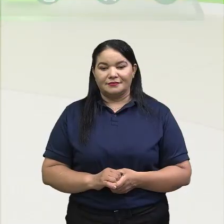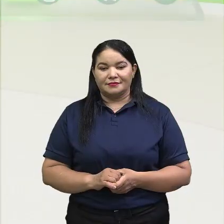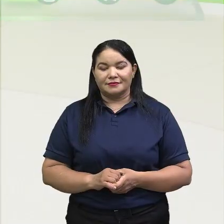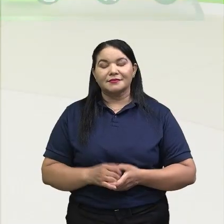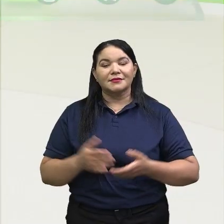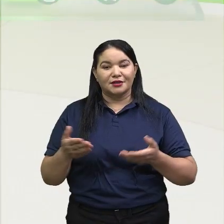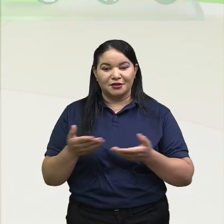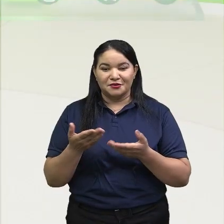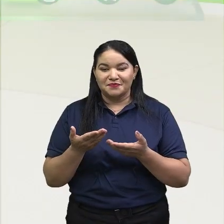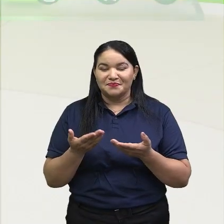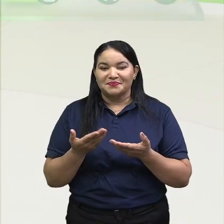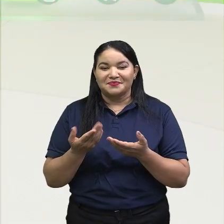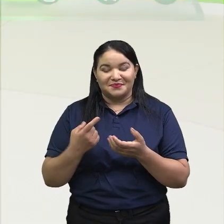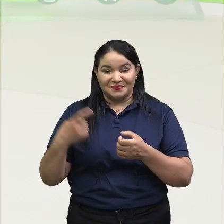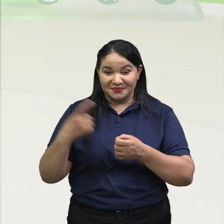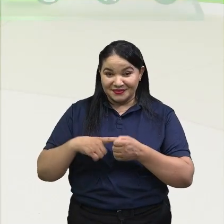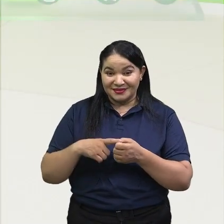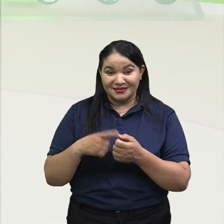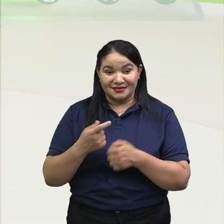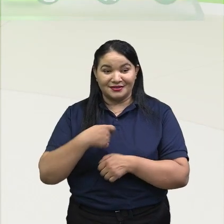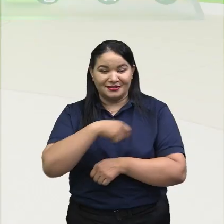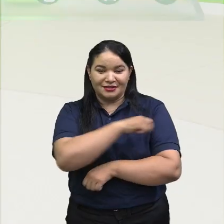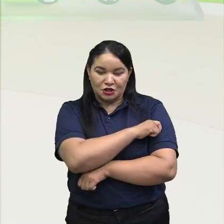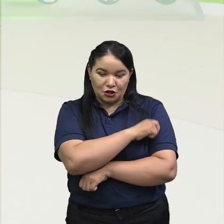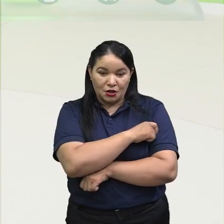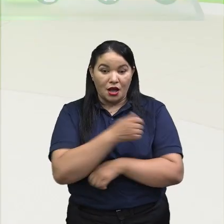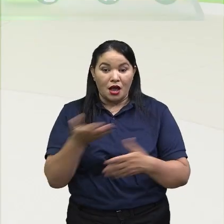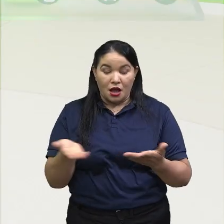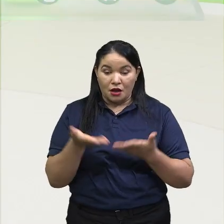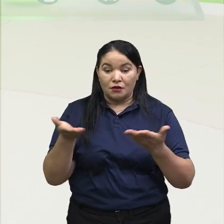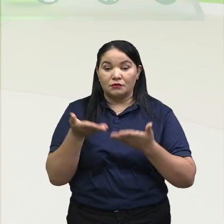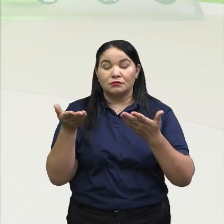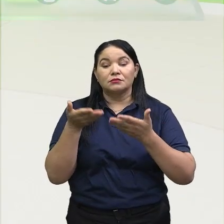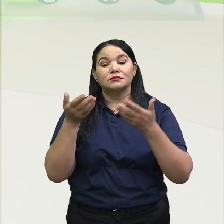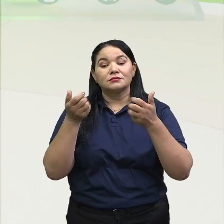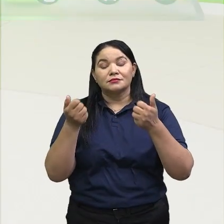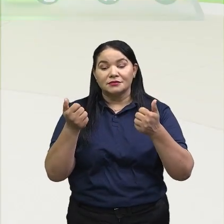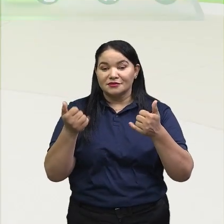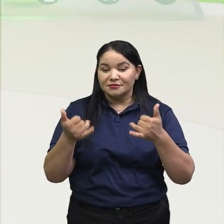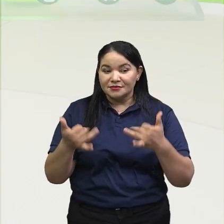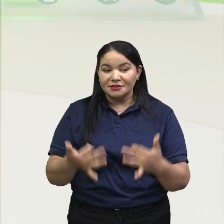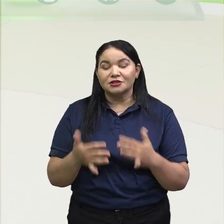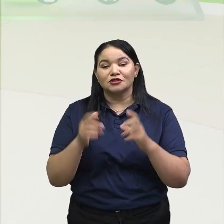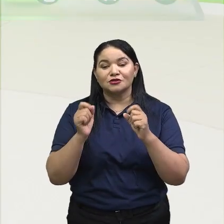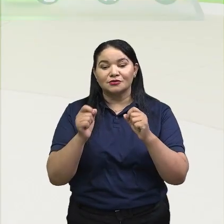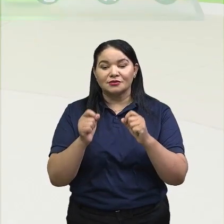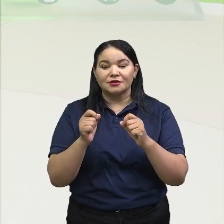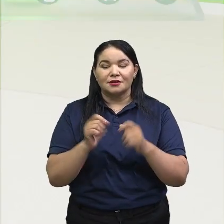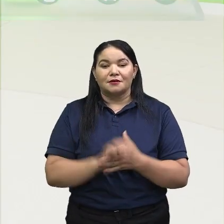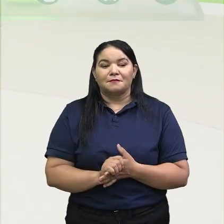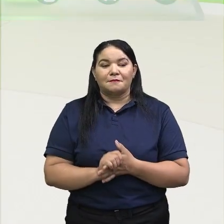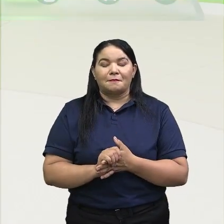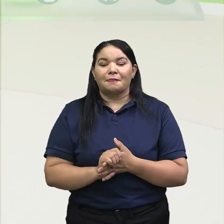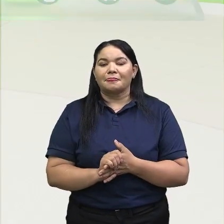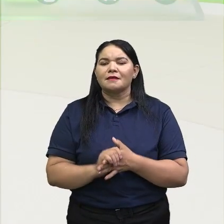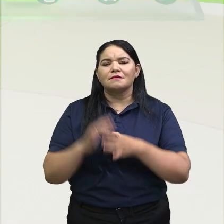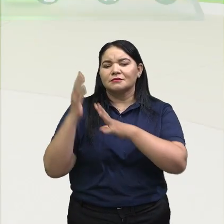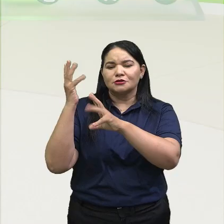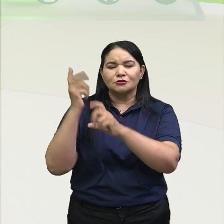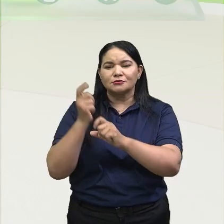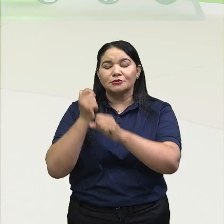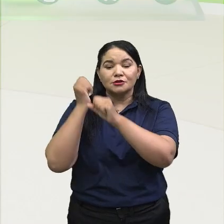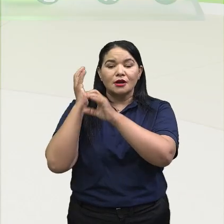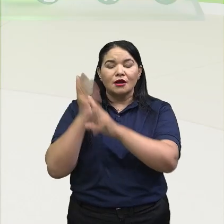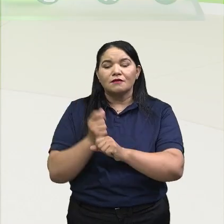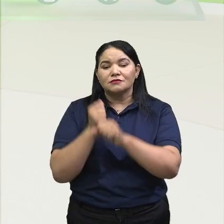Estamos de volta agora, meus queridos alunos, em definitivo, para fazer uma descrição ondulatória, né?